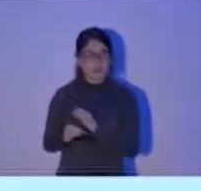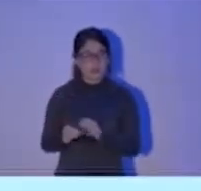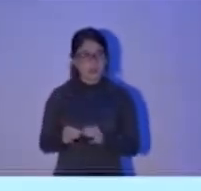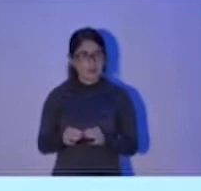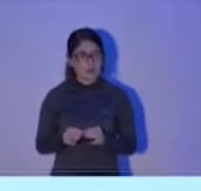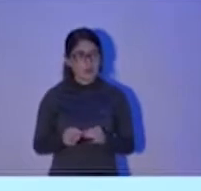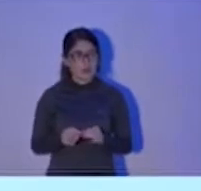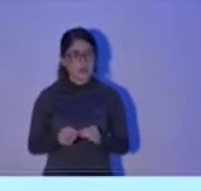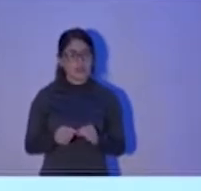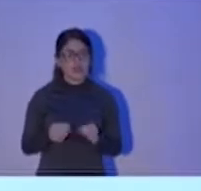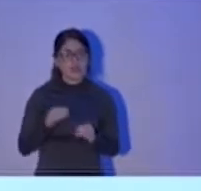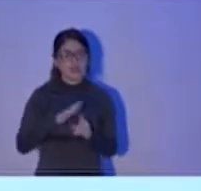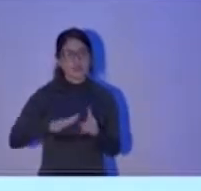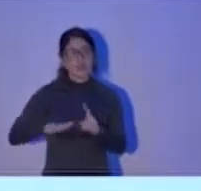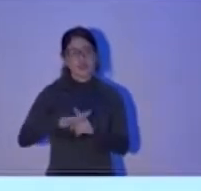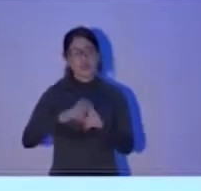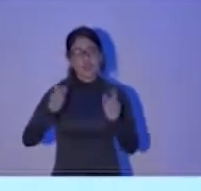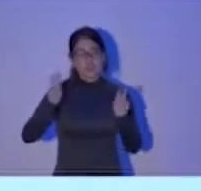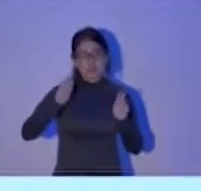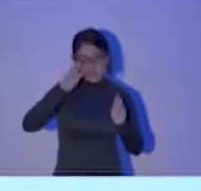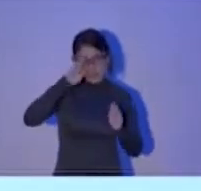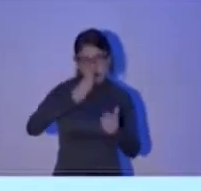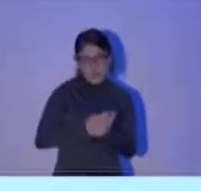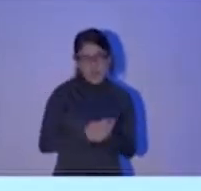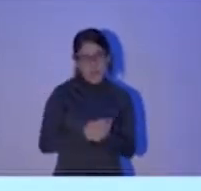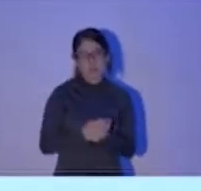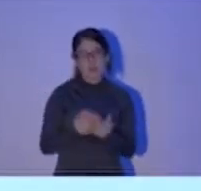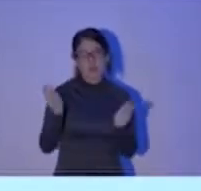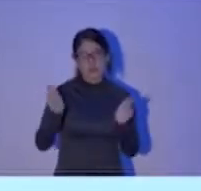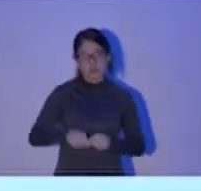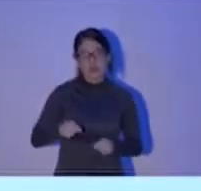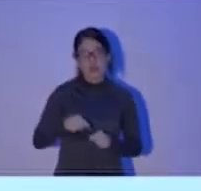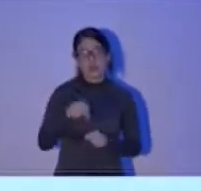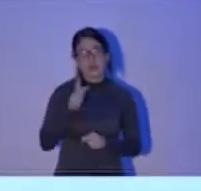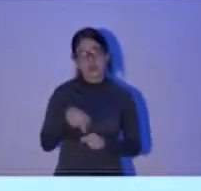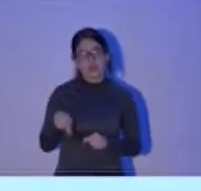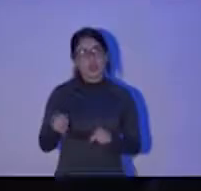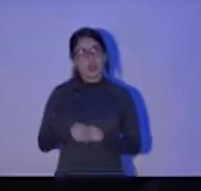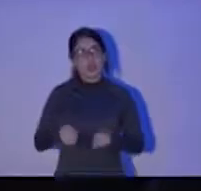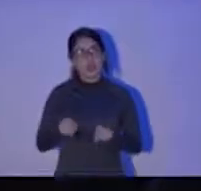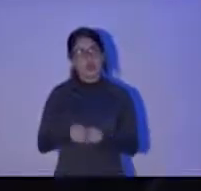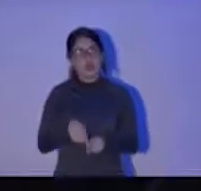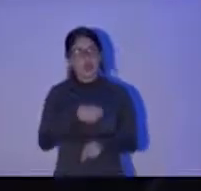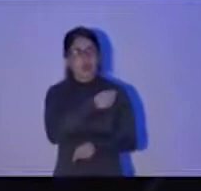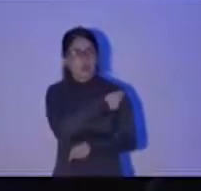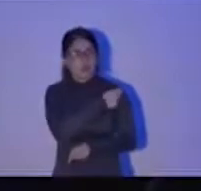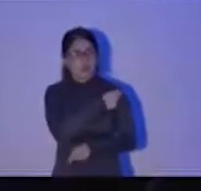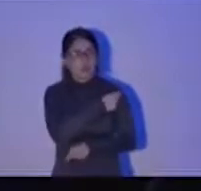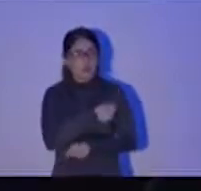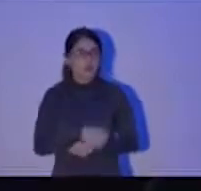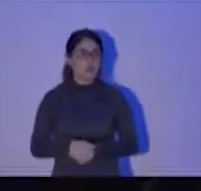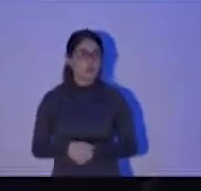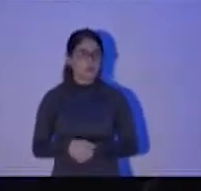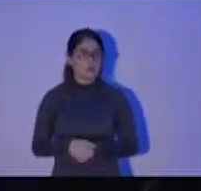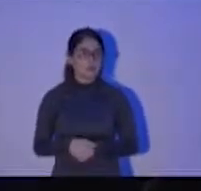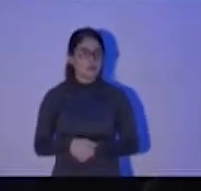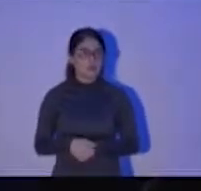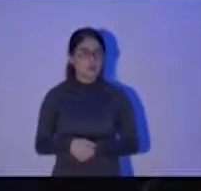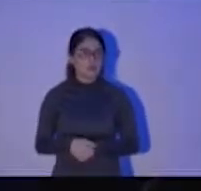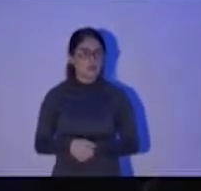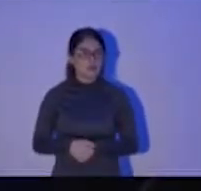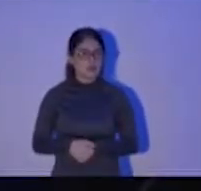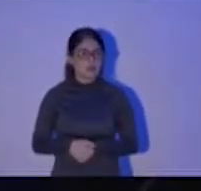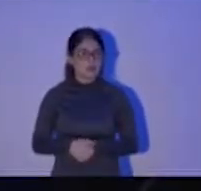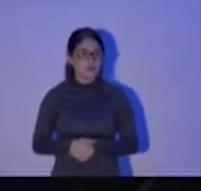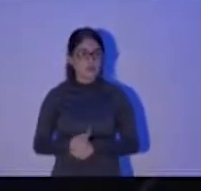acredita no potencial do professor e os nossos alunos também. Obrigada. A gente ouviu bastante ontem dos alunos,